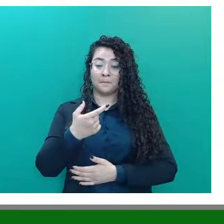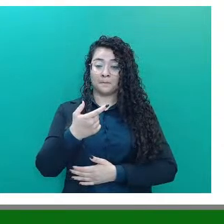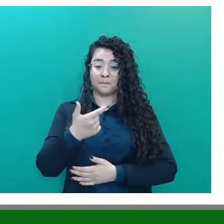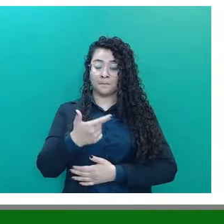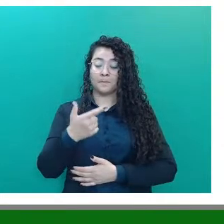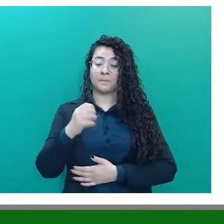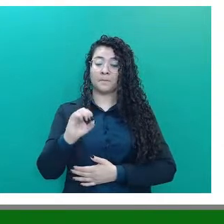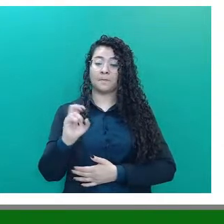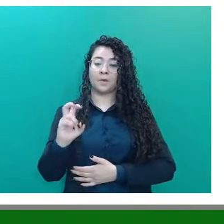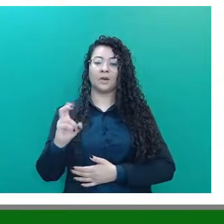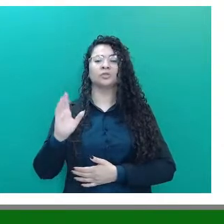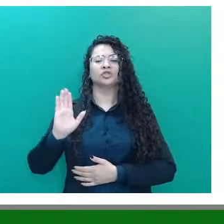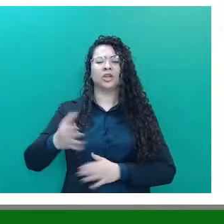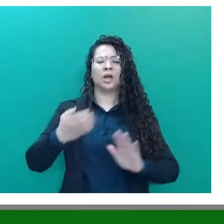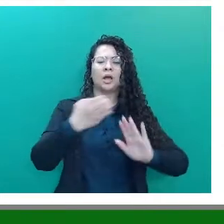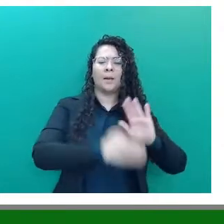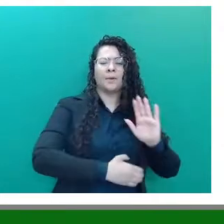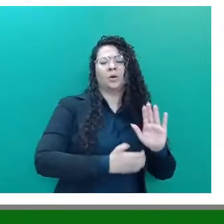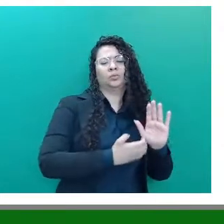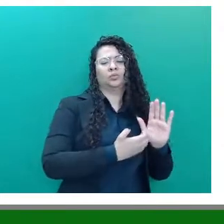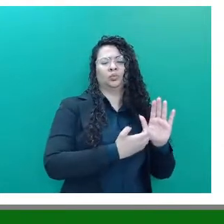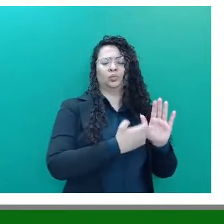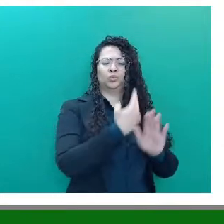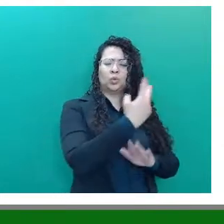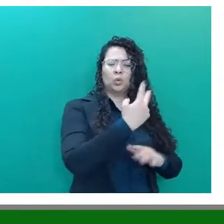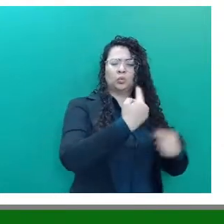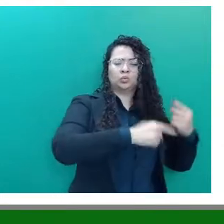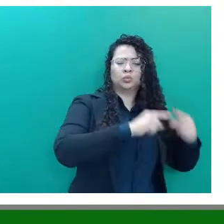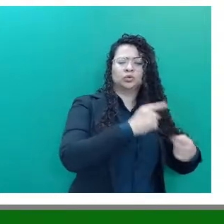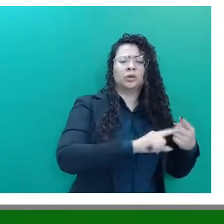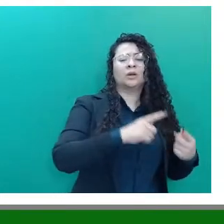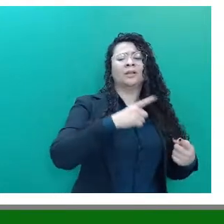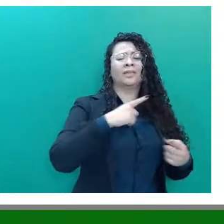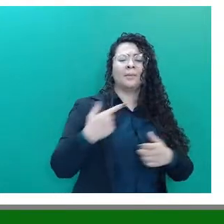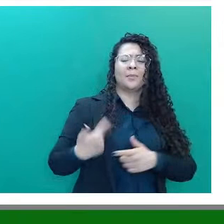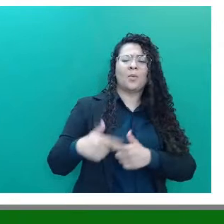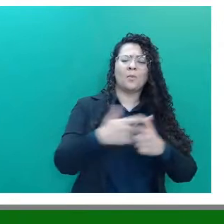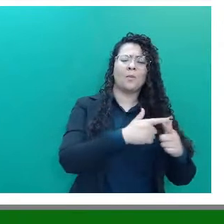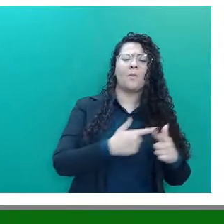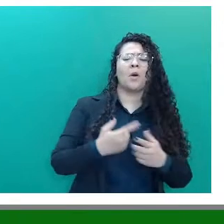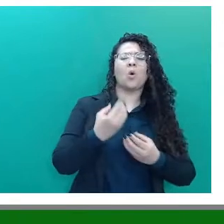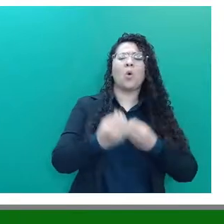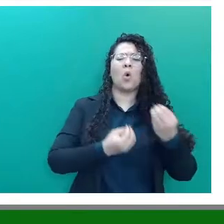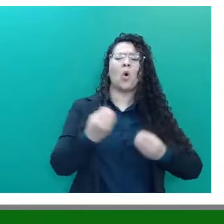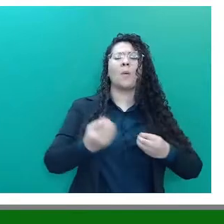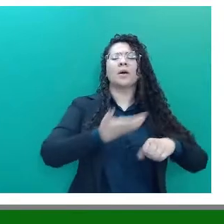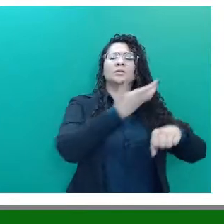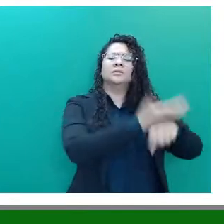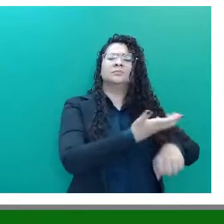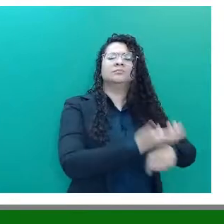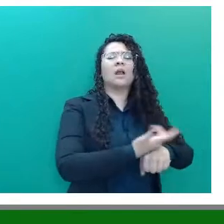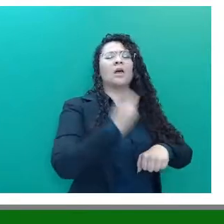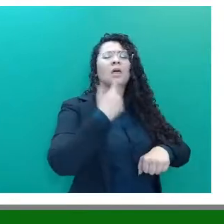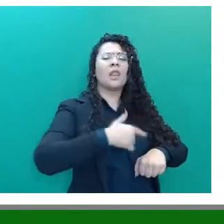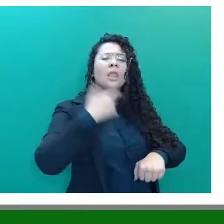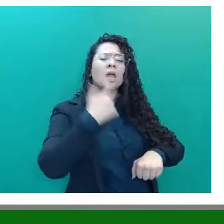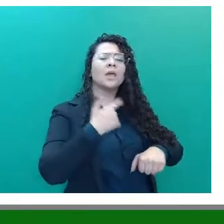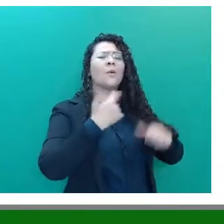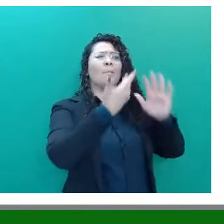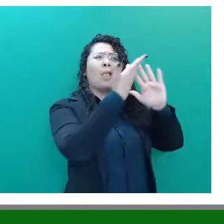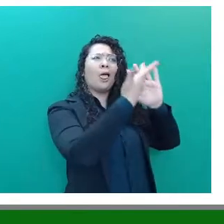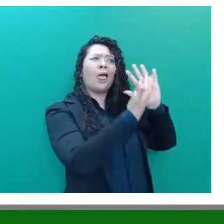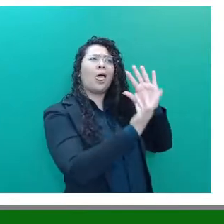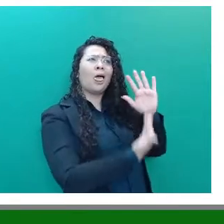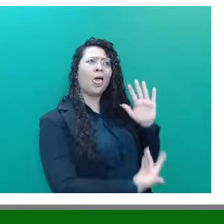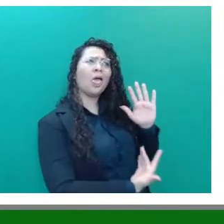capítulo 2, há uma problemática em relação à quantidade de disciplinas de línguas nos cursos de graduação, pois